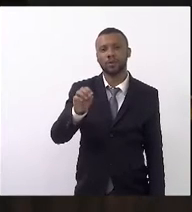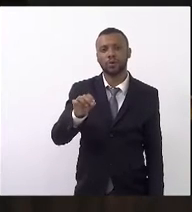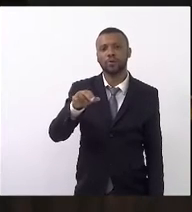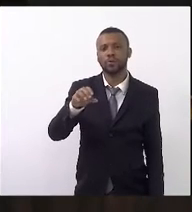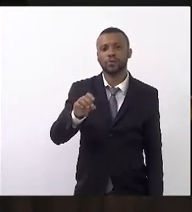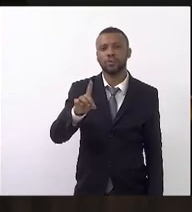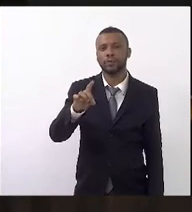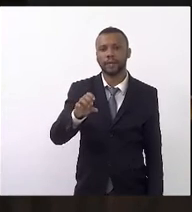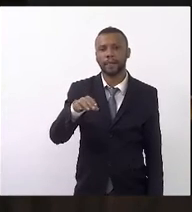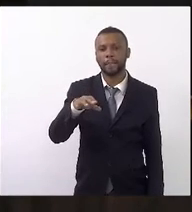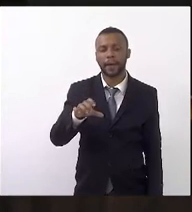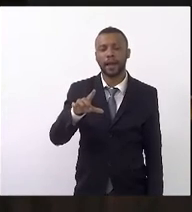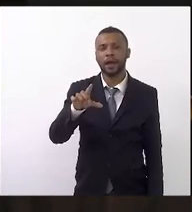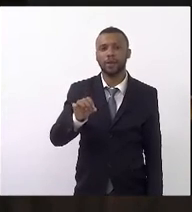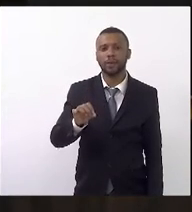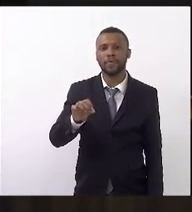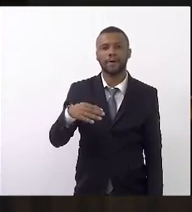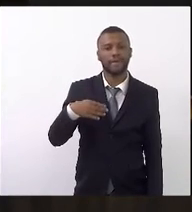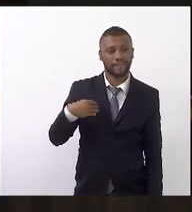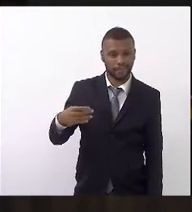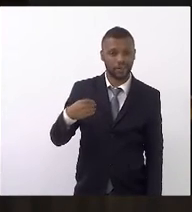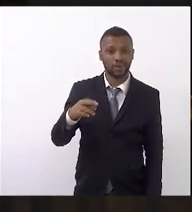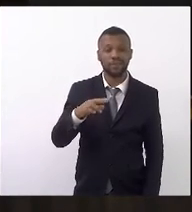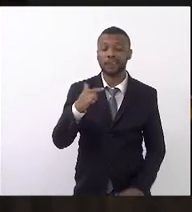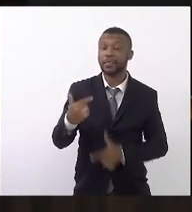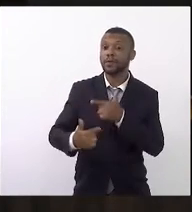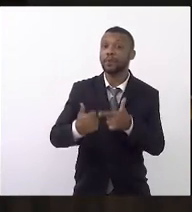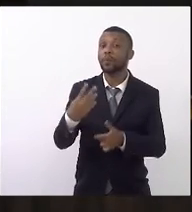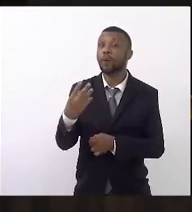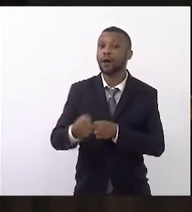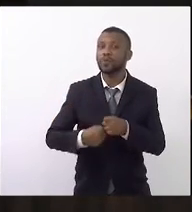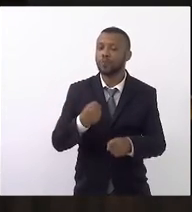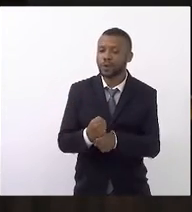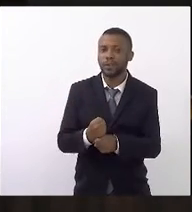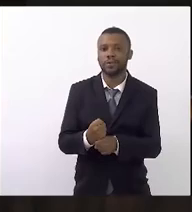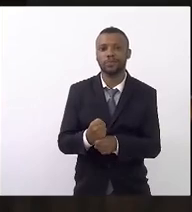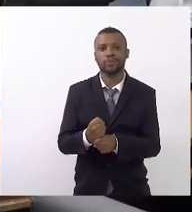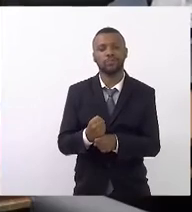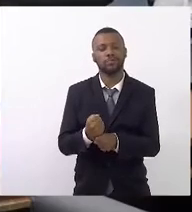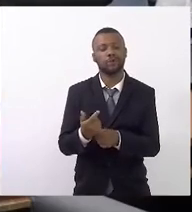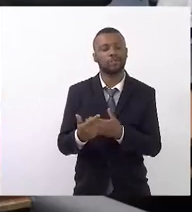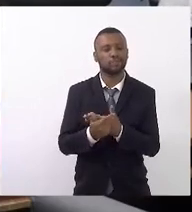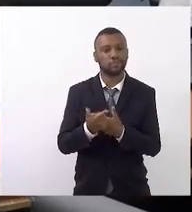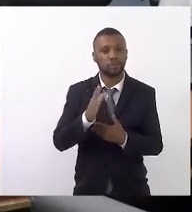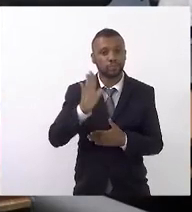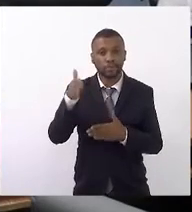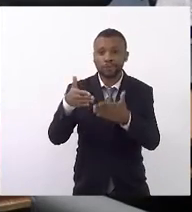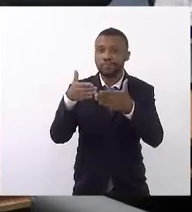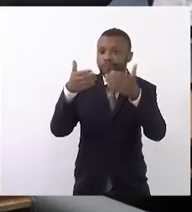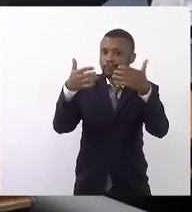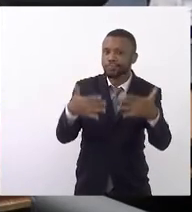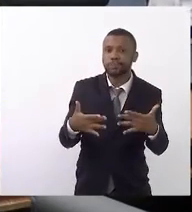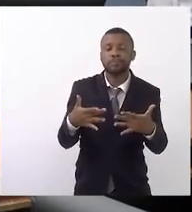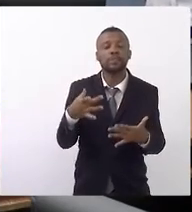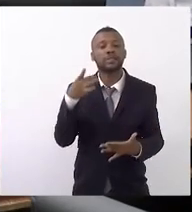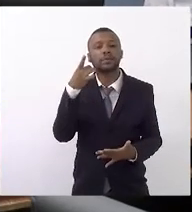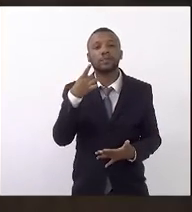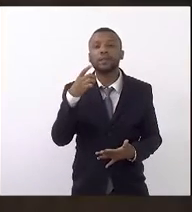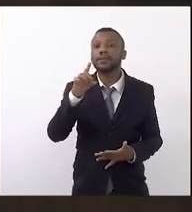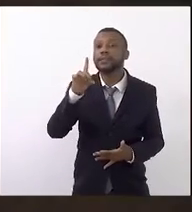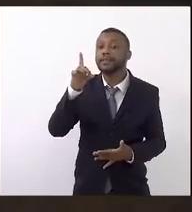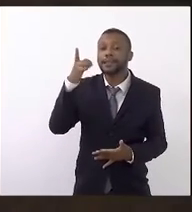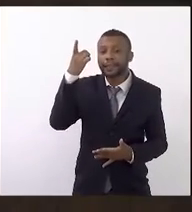por 4 anos o mandato de conselheiro. Anuncie. Questão de ordem, presidente. Questão de ordem, deputada Dani Monteiro.